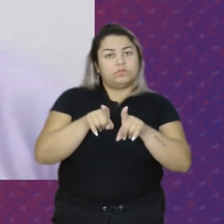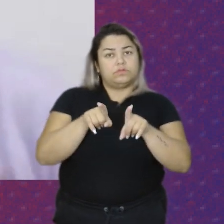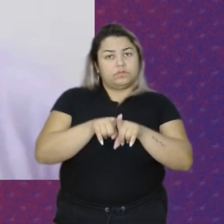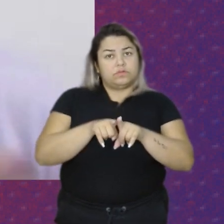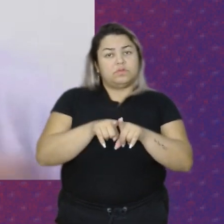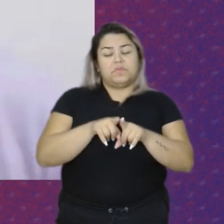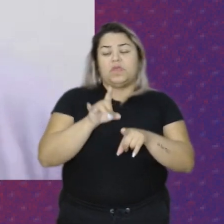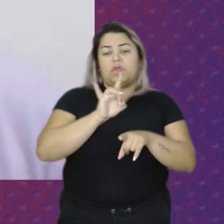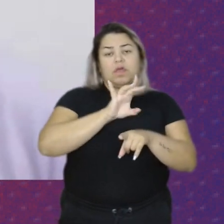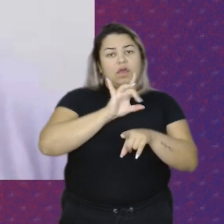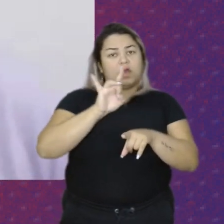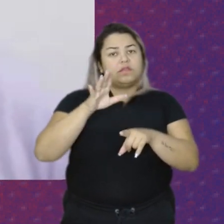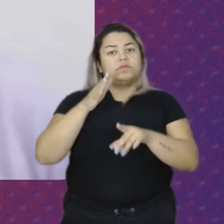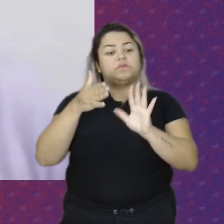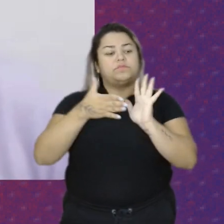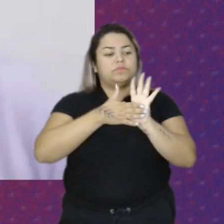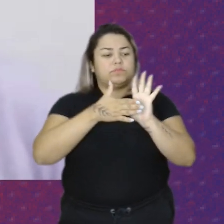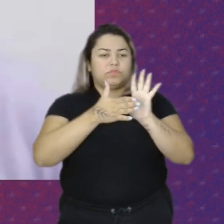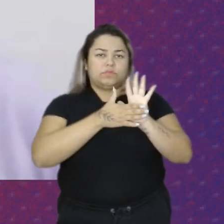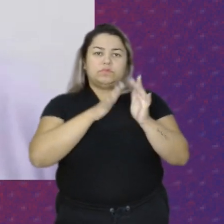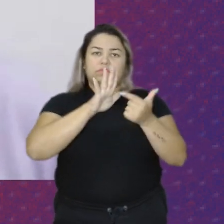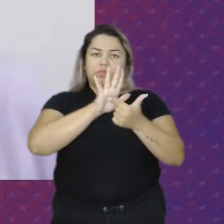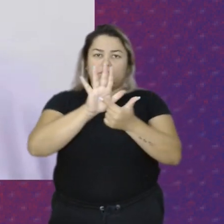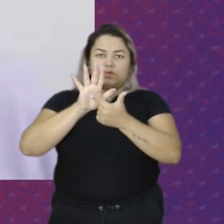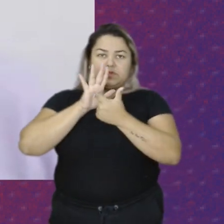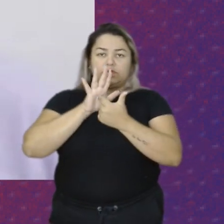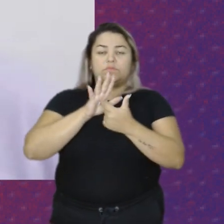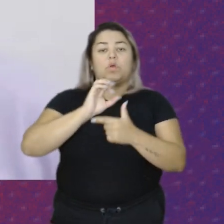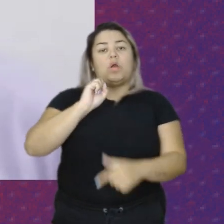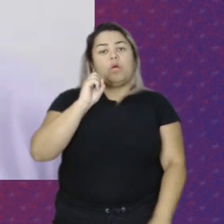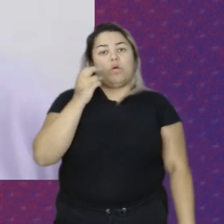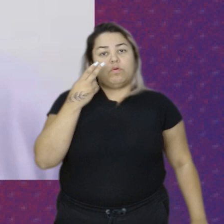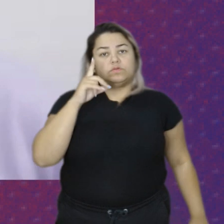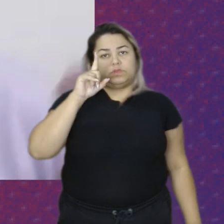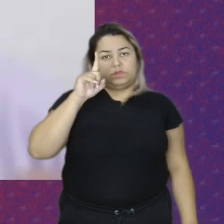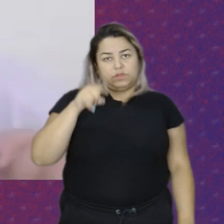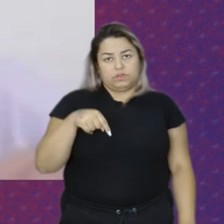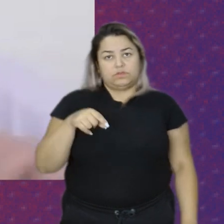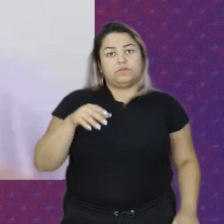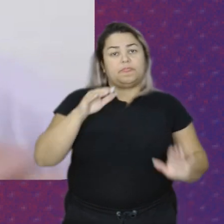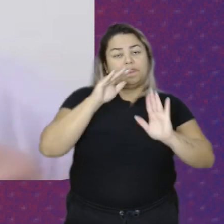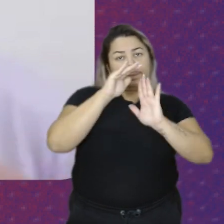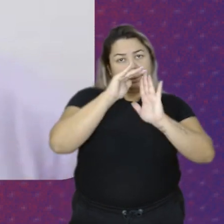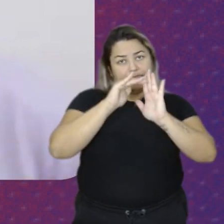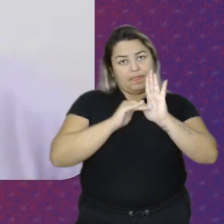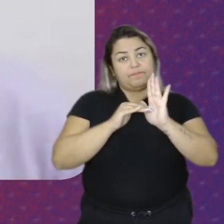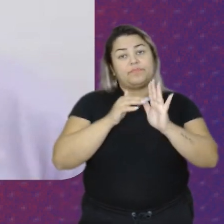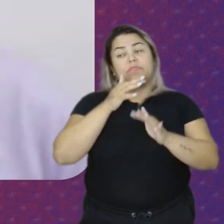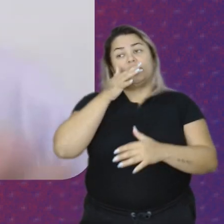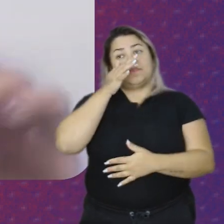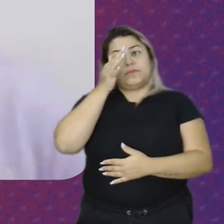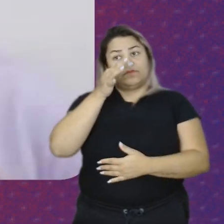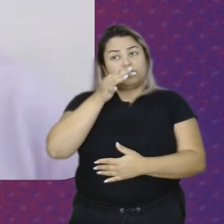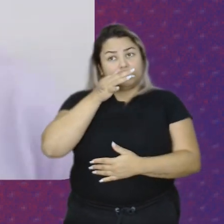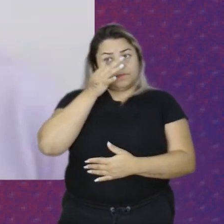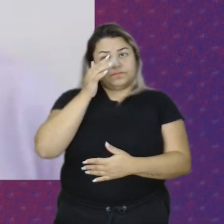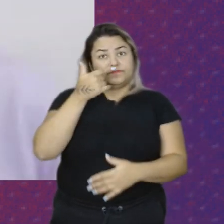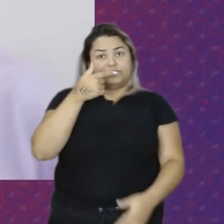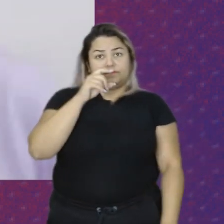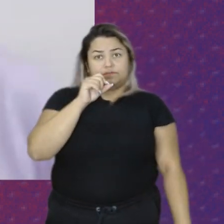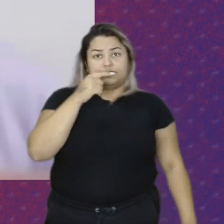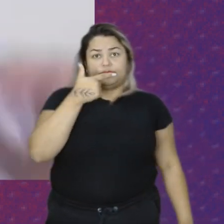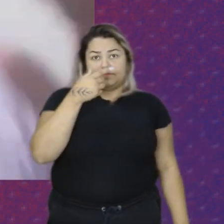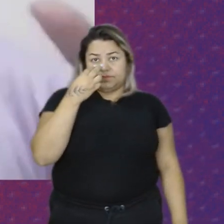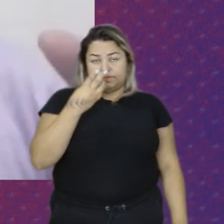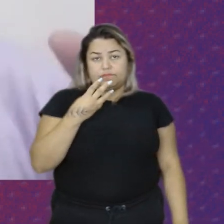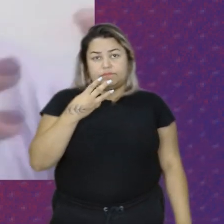a cada proposta que nós apresentamos. Ou seja, na pauta das Margaridas